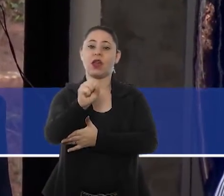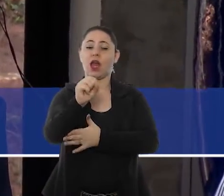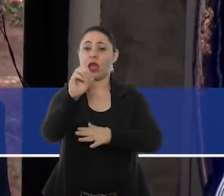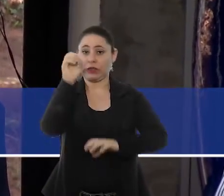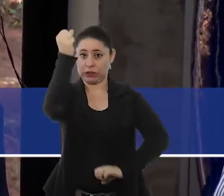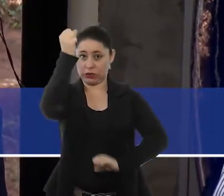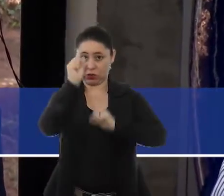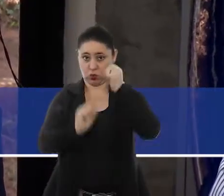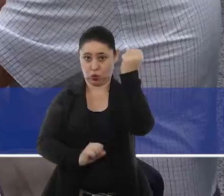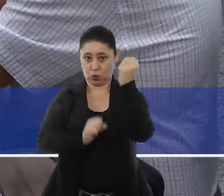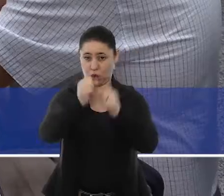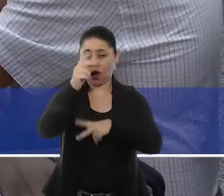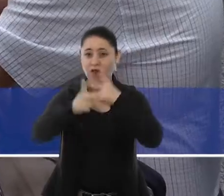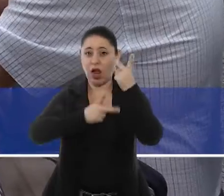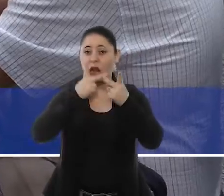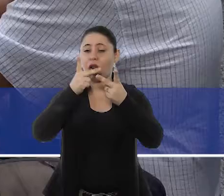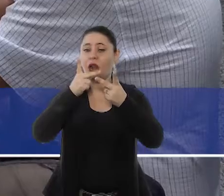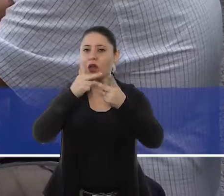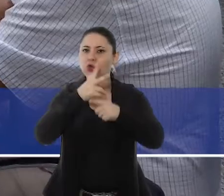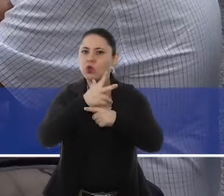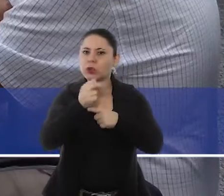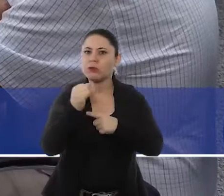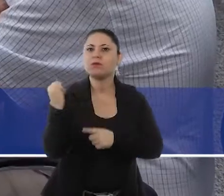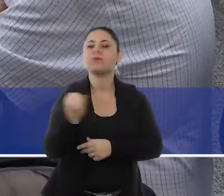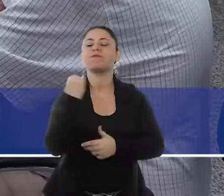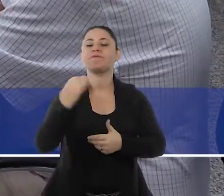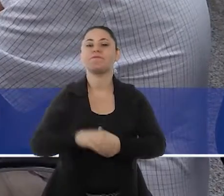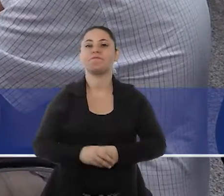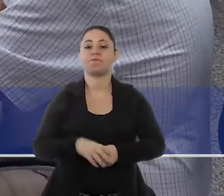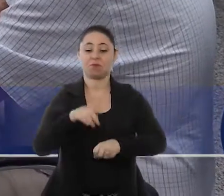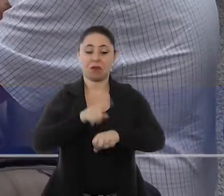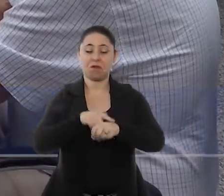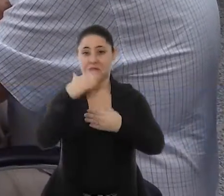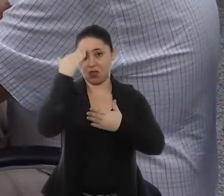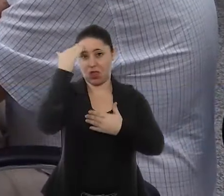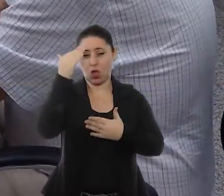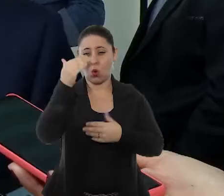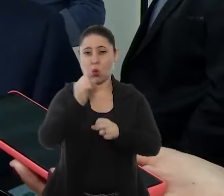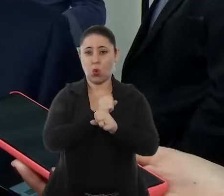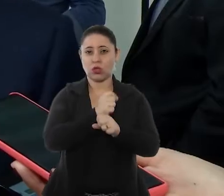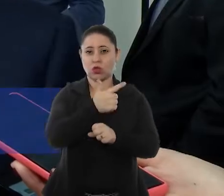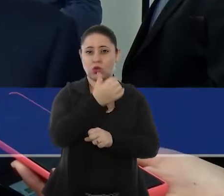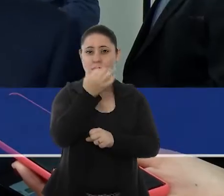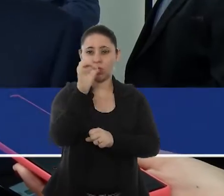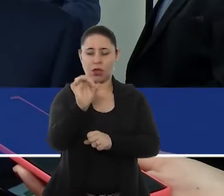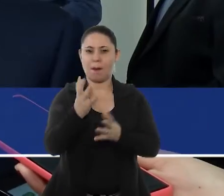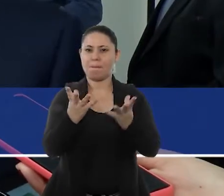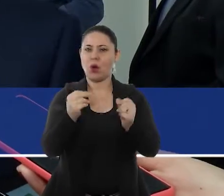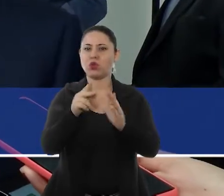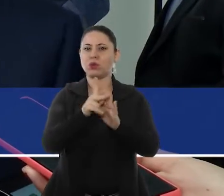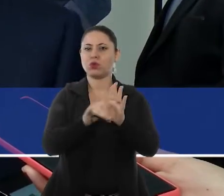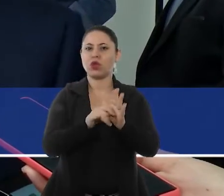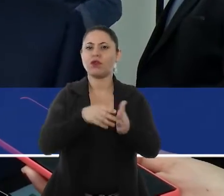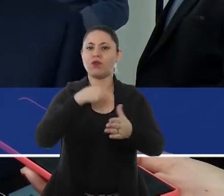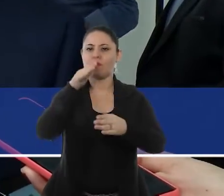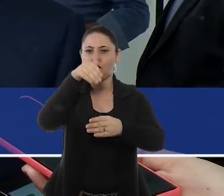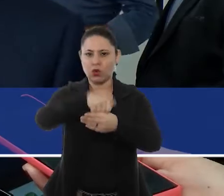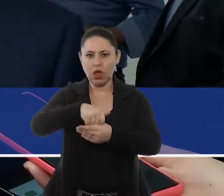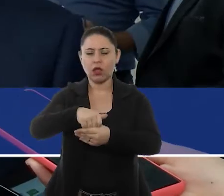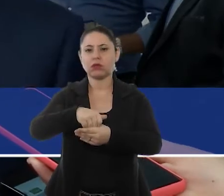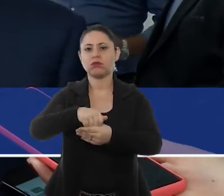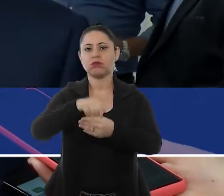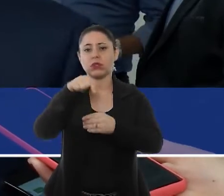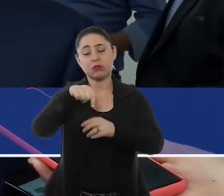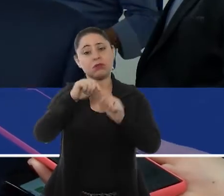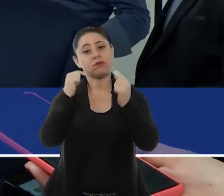na aprovação do Refis. Para o setor da indústria, essa é uma conquista representativa. Este é o momento de agradecer, né? O ano de 2019,